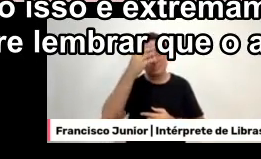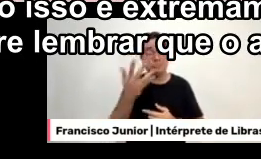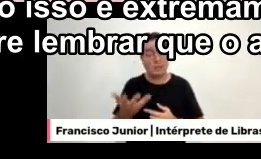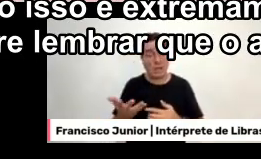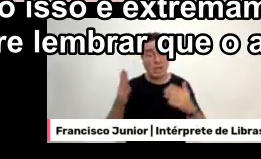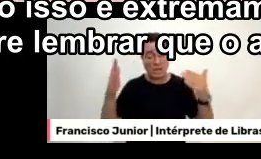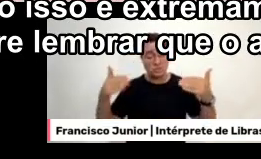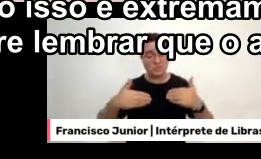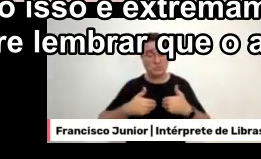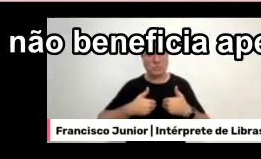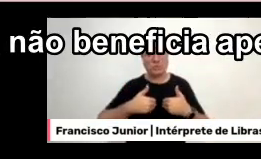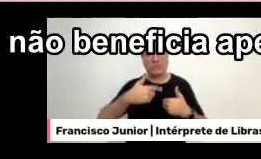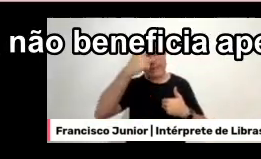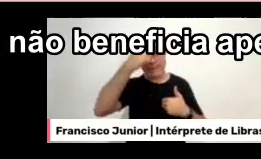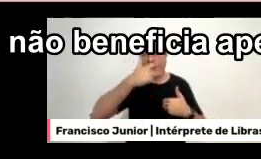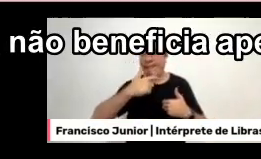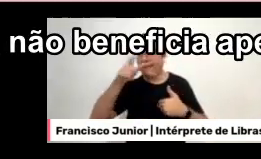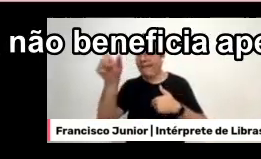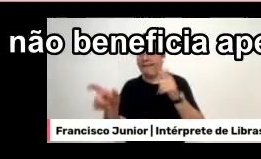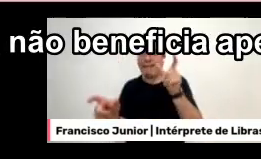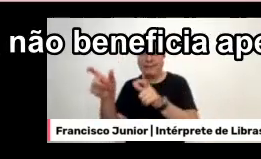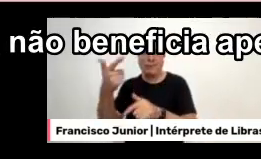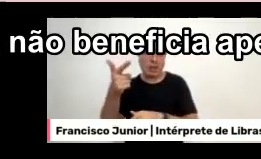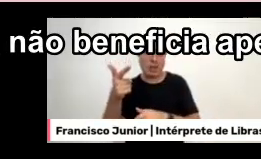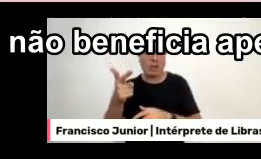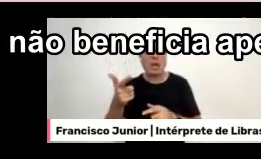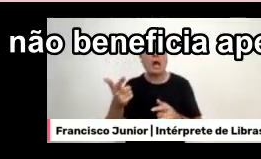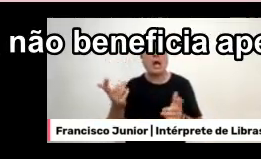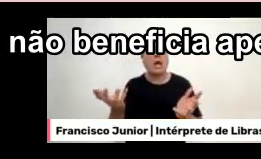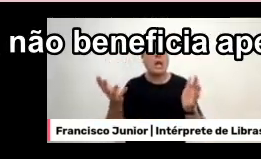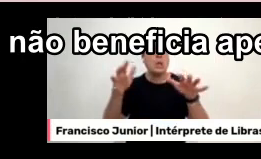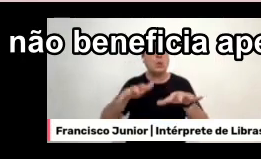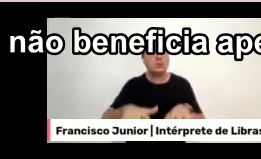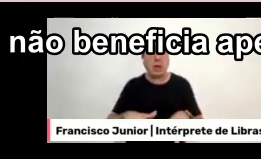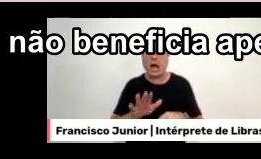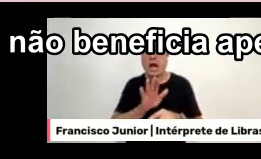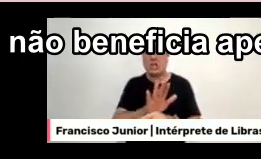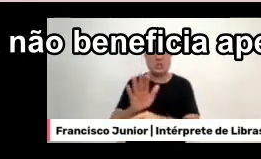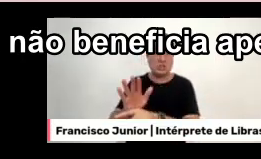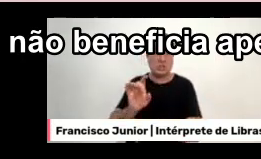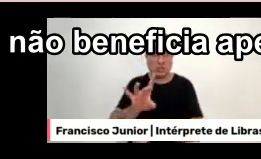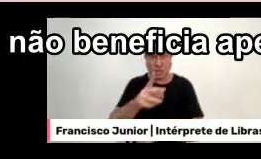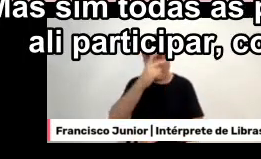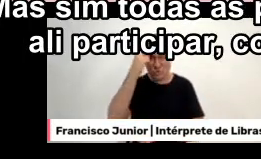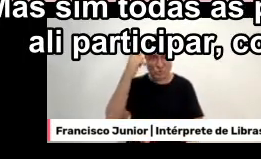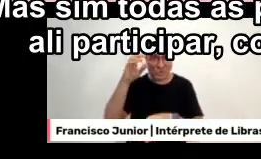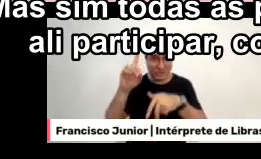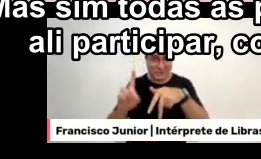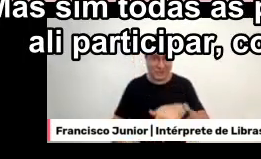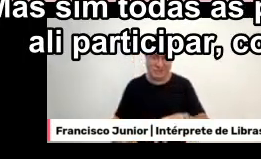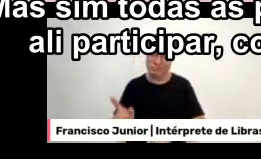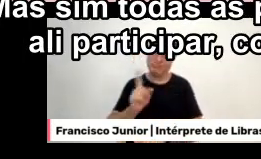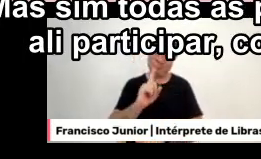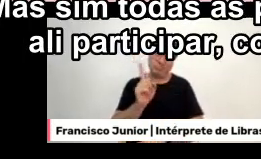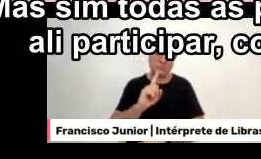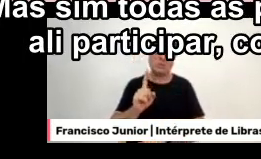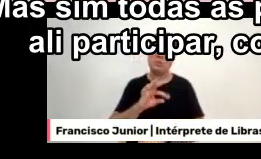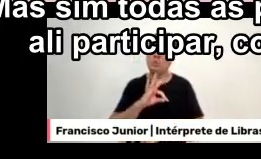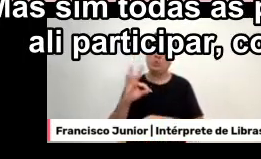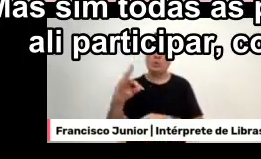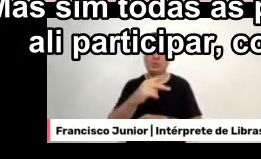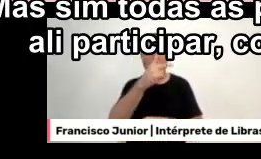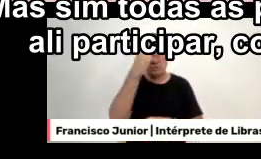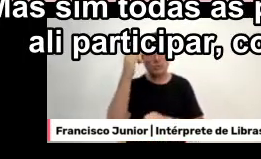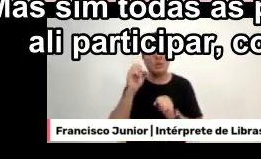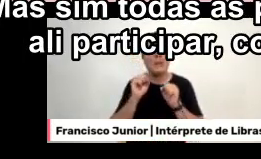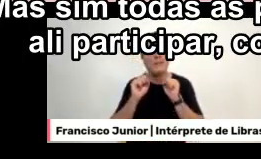autismo não tem cara, né? A inclusão, ela não beneficia apenas pessoas com deficiência, tá? Mas sim todas as pessoas que possam